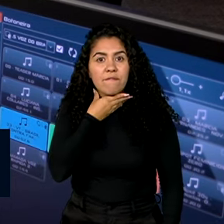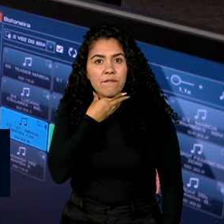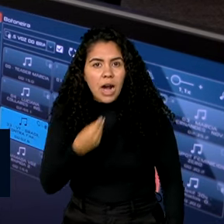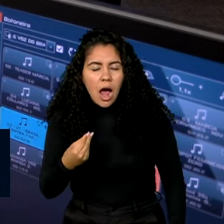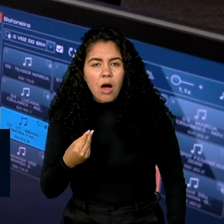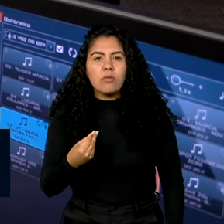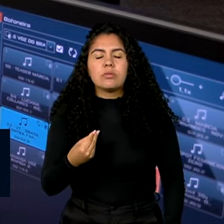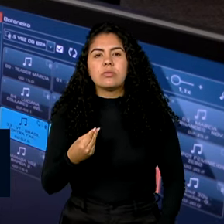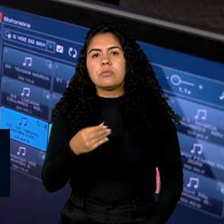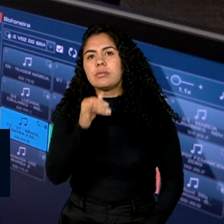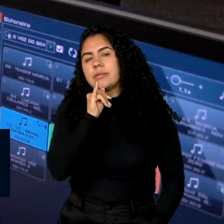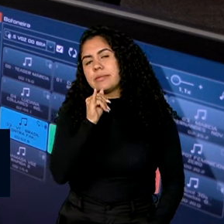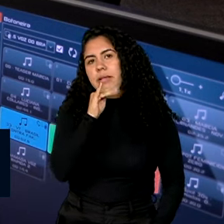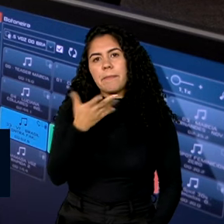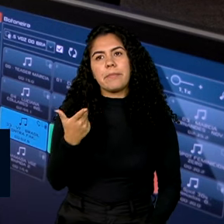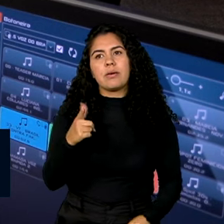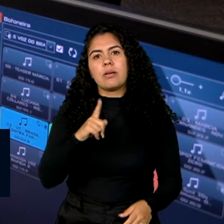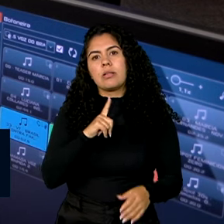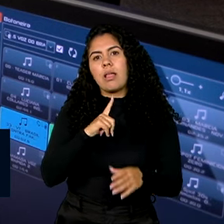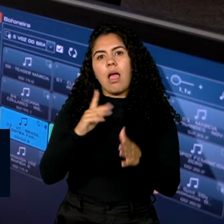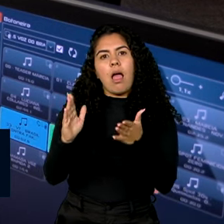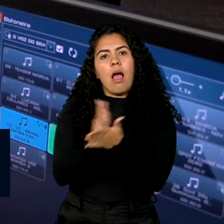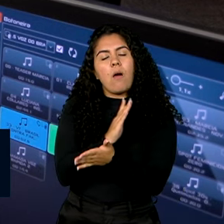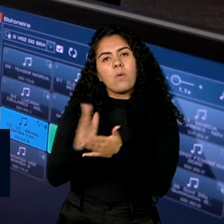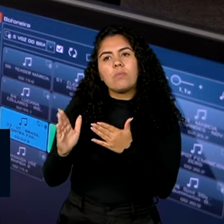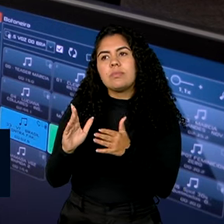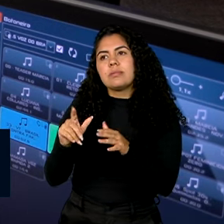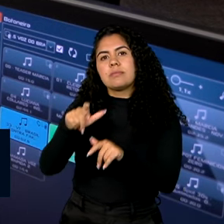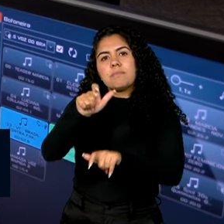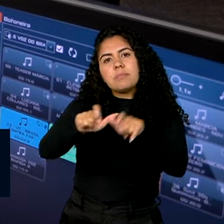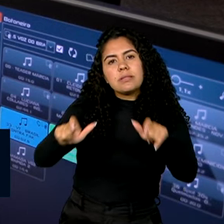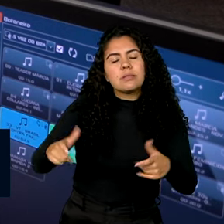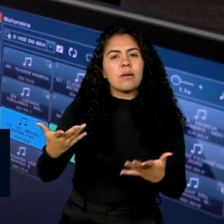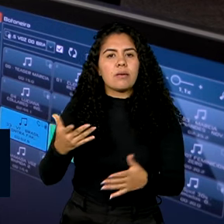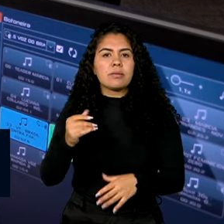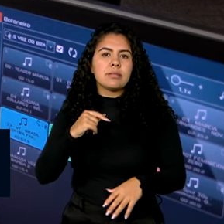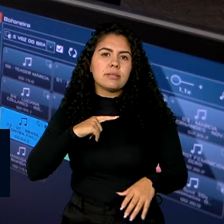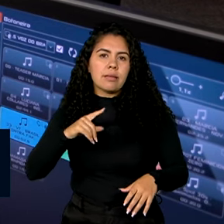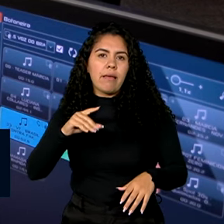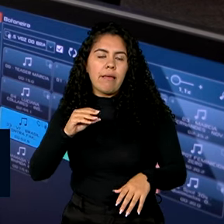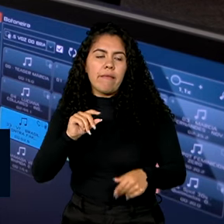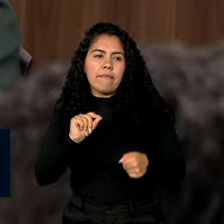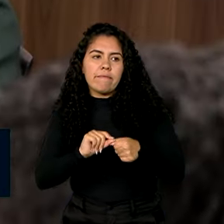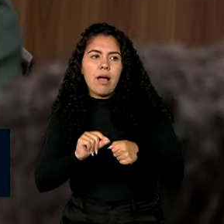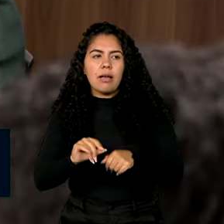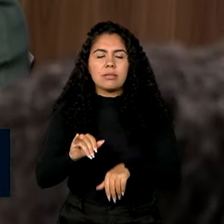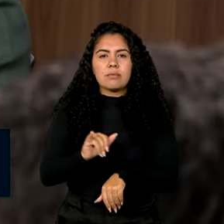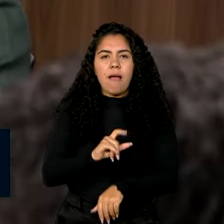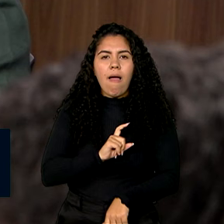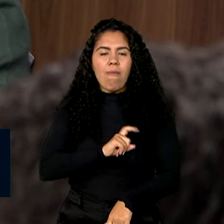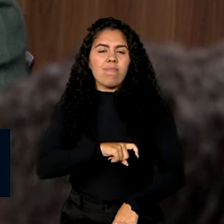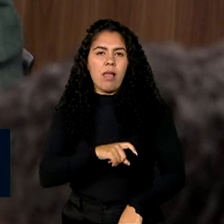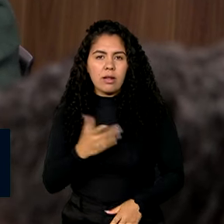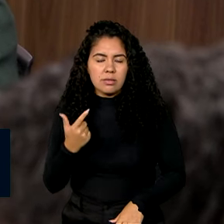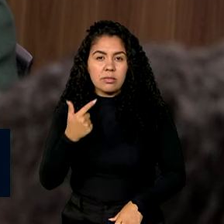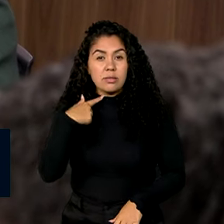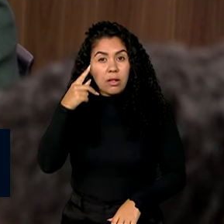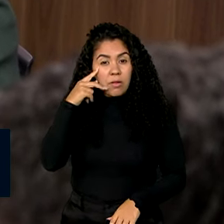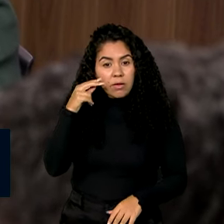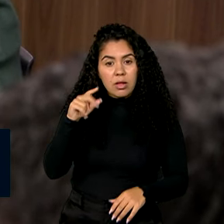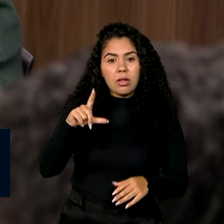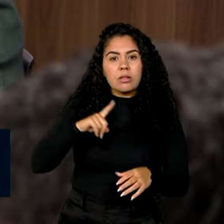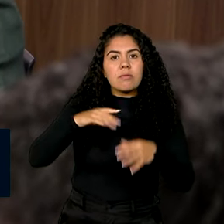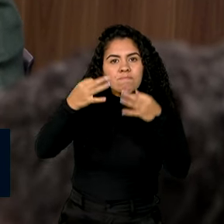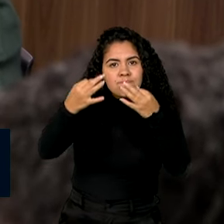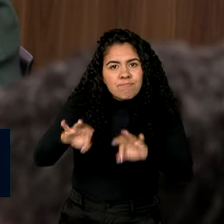encontramos grupos de pessoas que se se organizaram para fraudar o BPC o que nós temos encontrado são verdadeiras